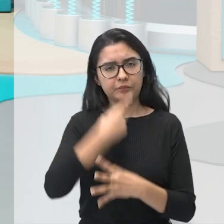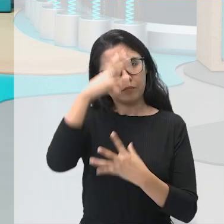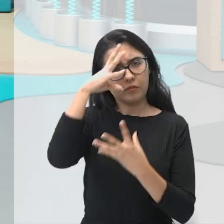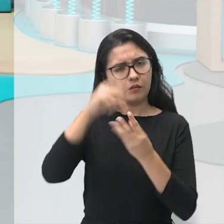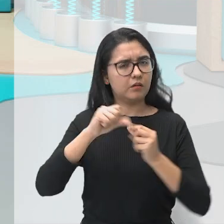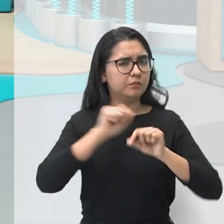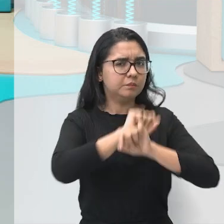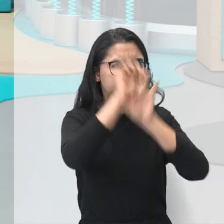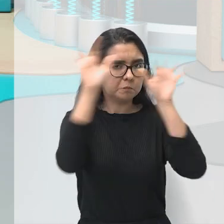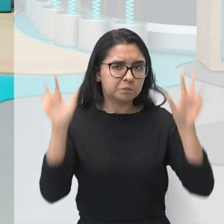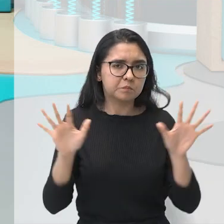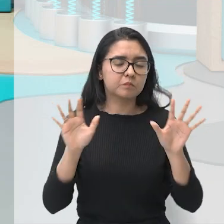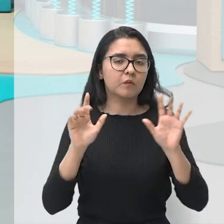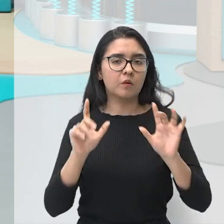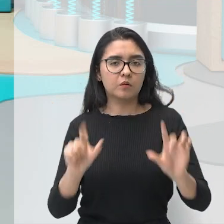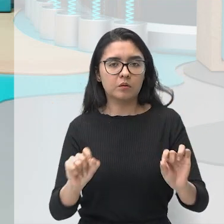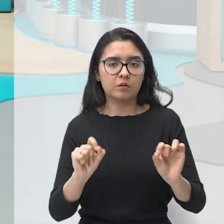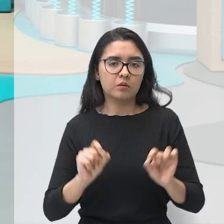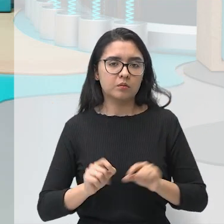mais clara, a gente vai